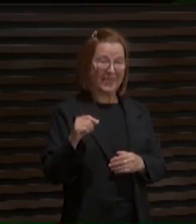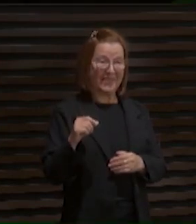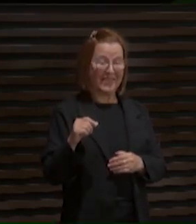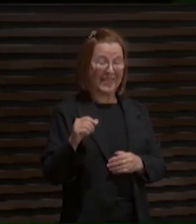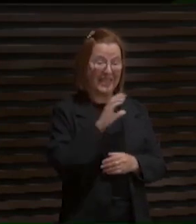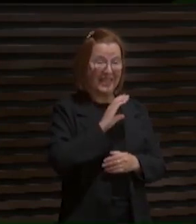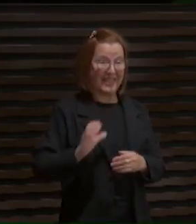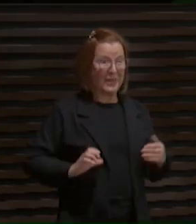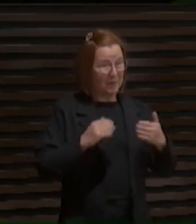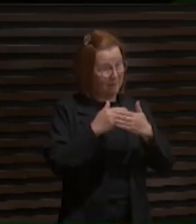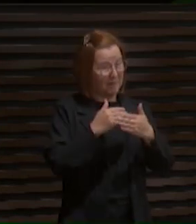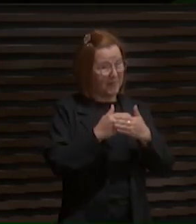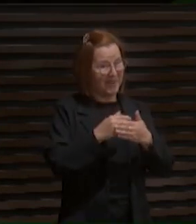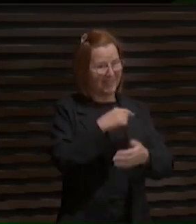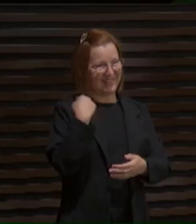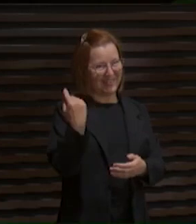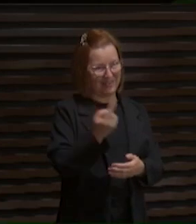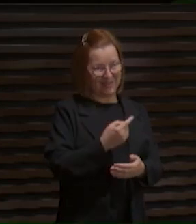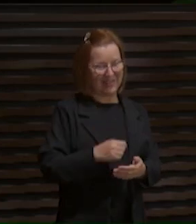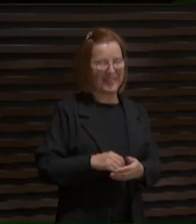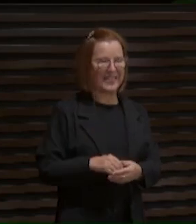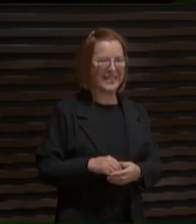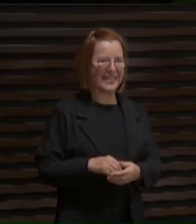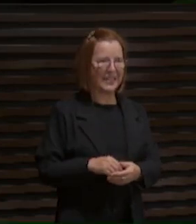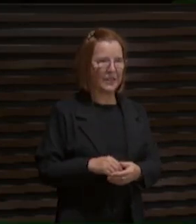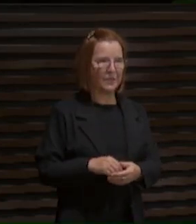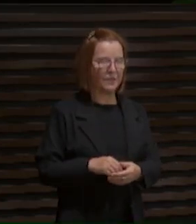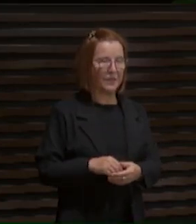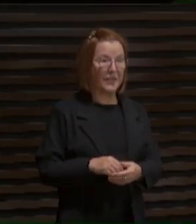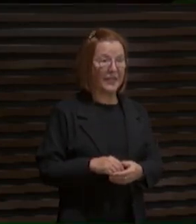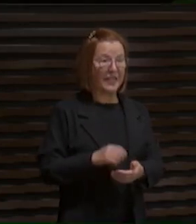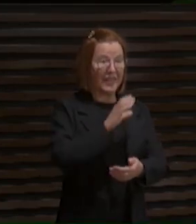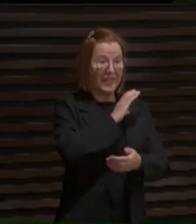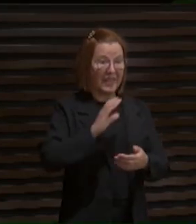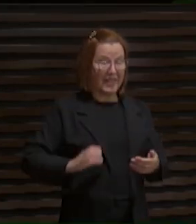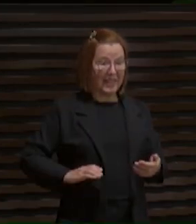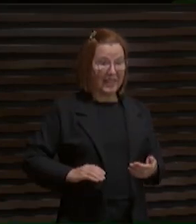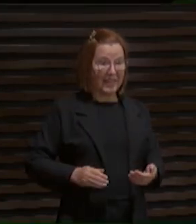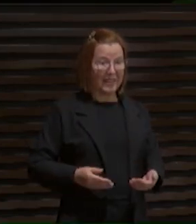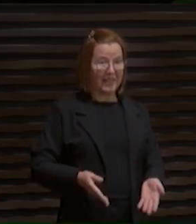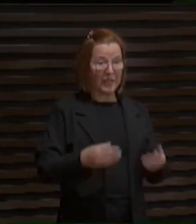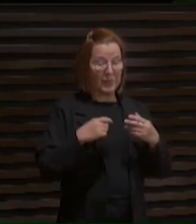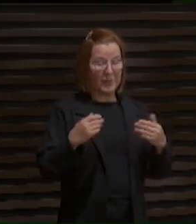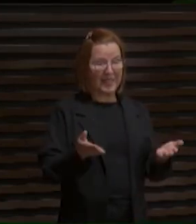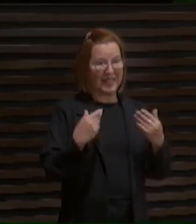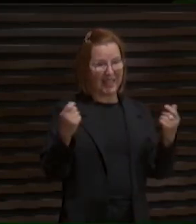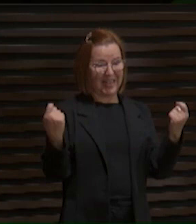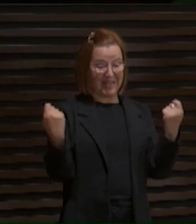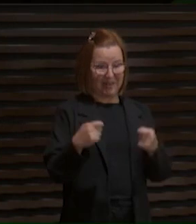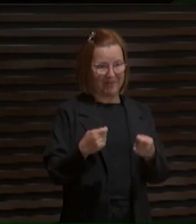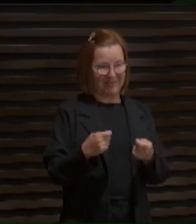nós, perdoando sempre que a gente tropeça, capacitando toda vez que a gente precisa, em tudo nos